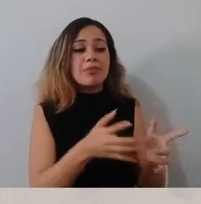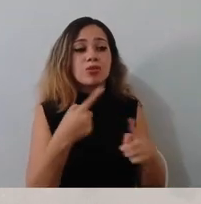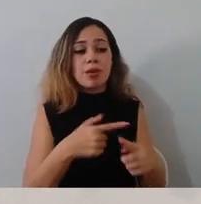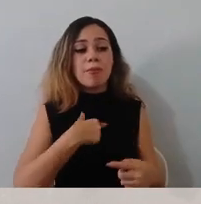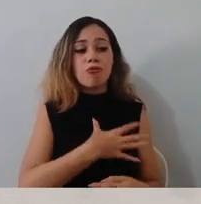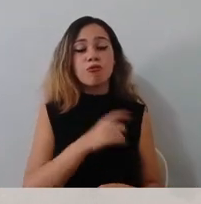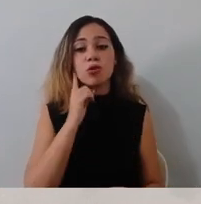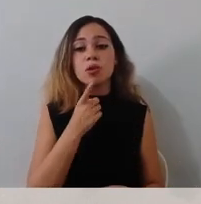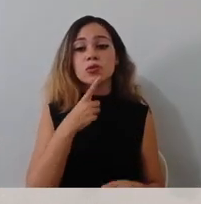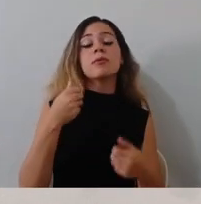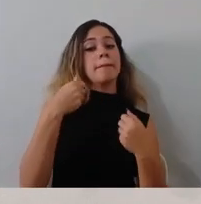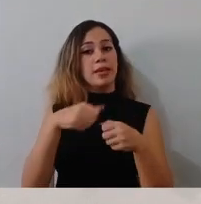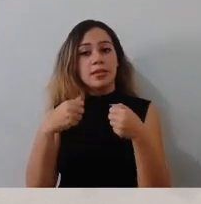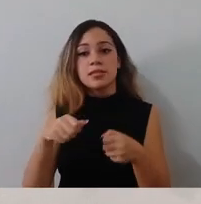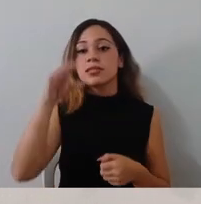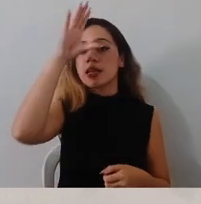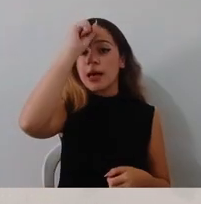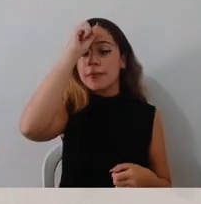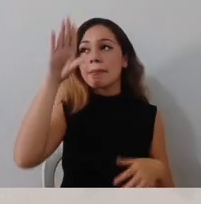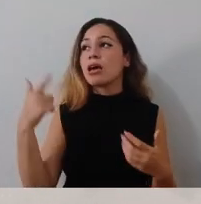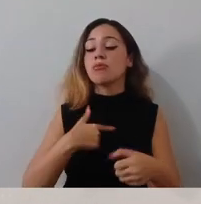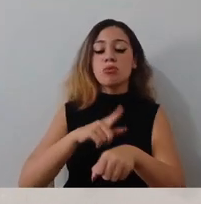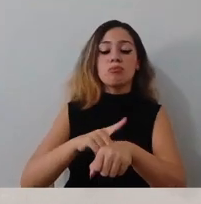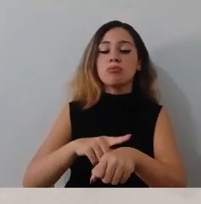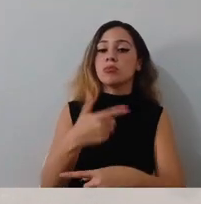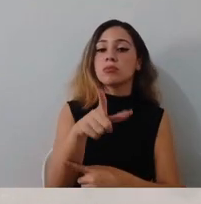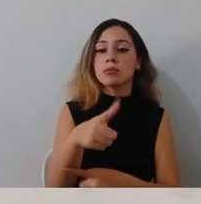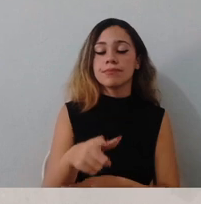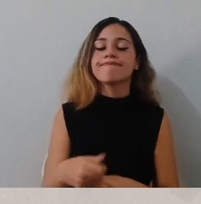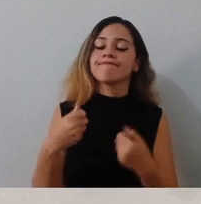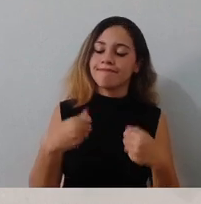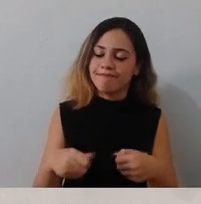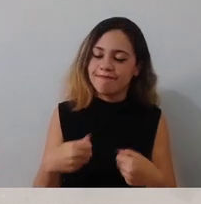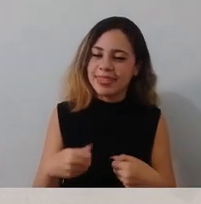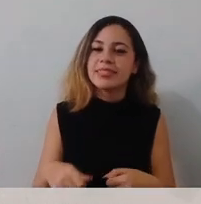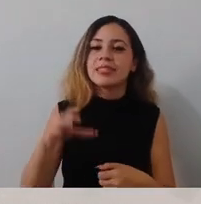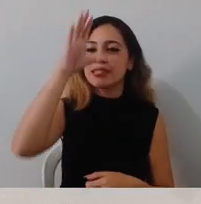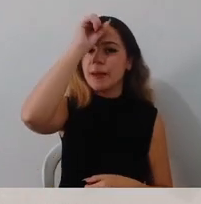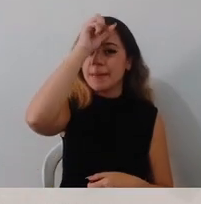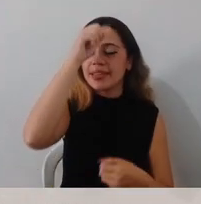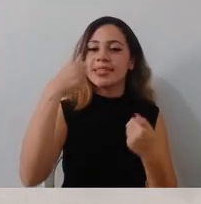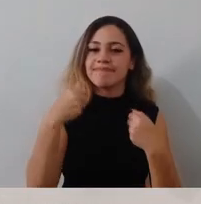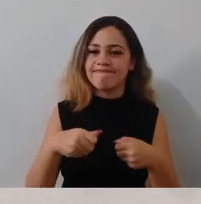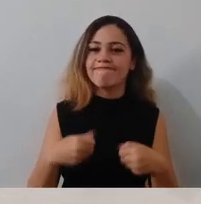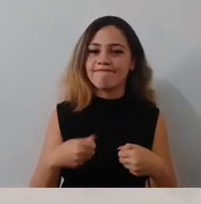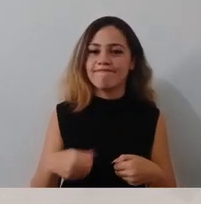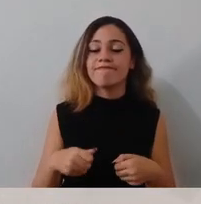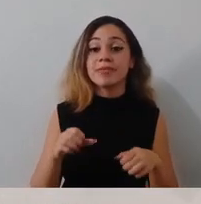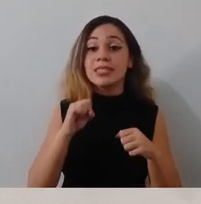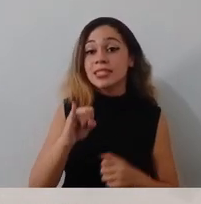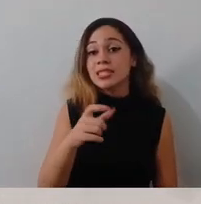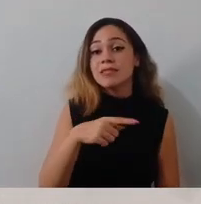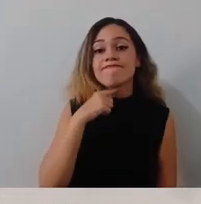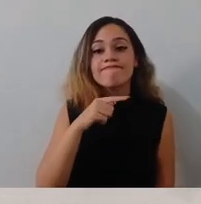surdo. Aprenda língua de sinais. Mas eu não tenho tempo. Tem sim, com certeza. Algum tempinho tem. Mas se